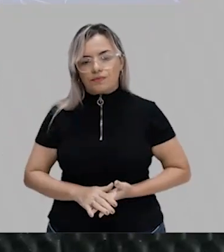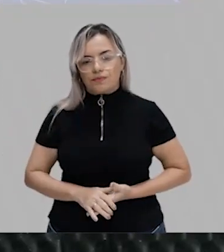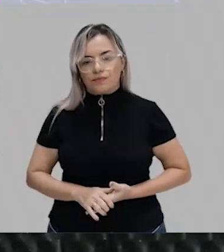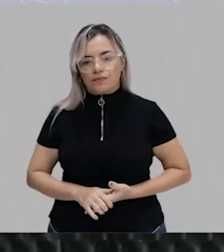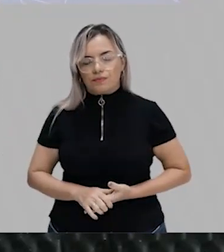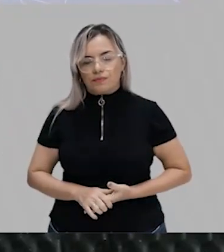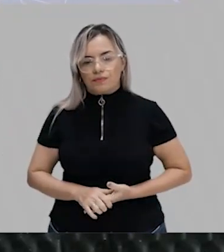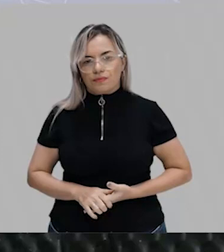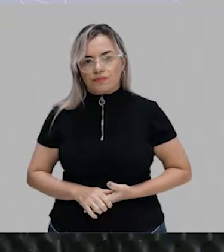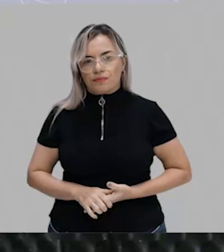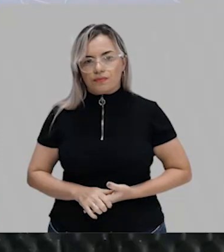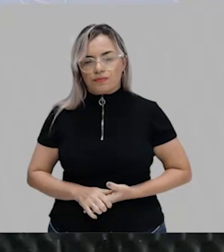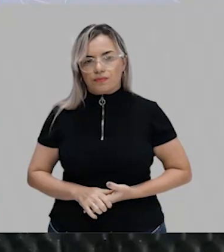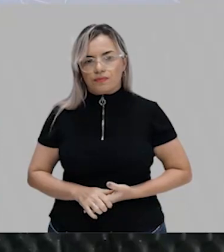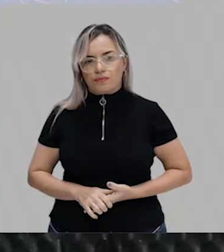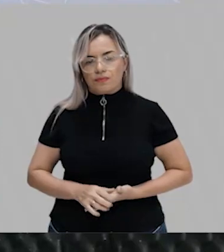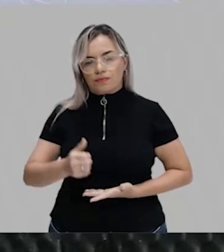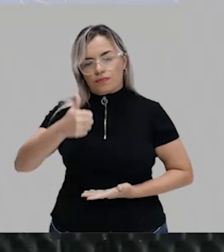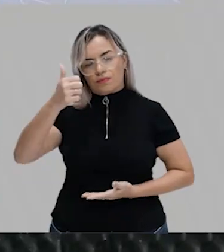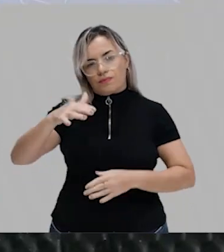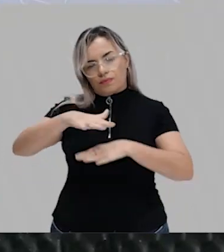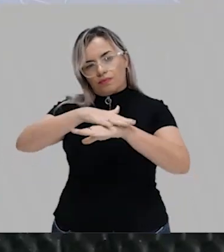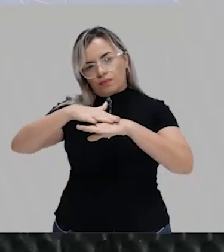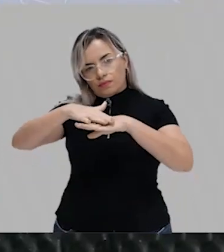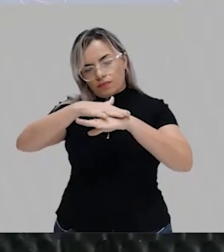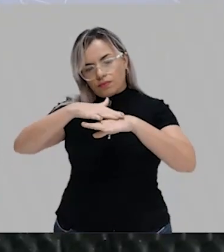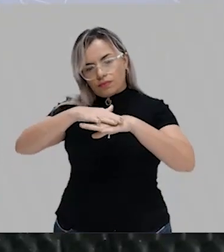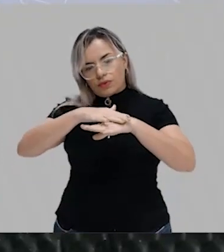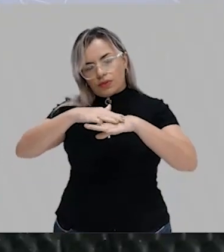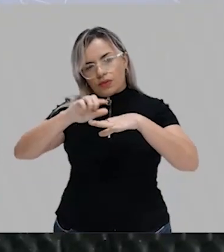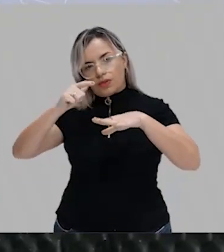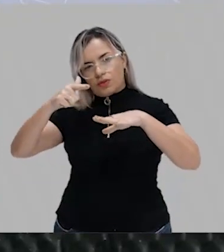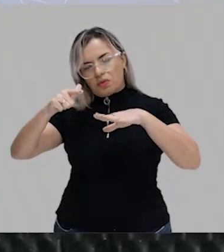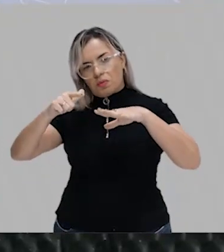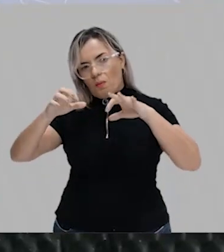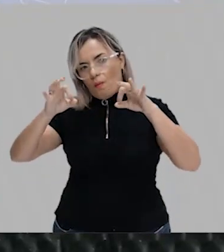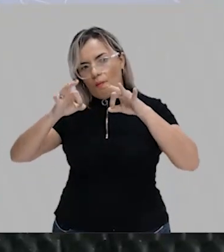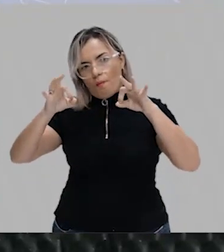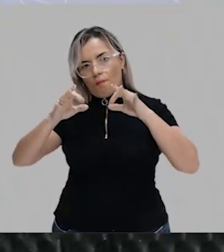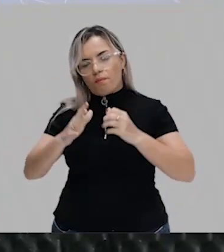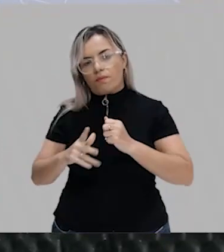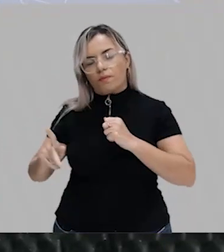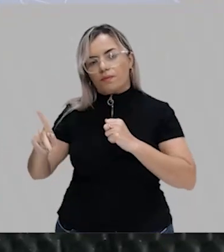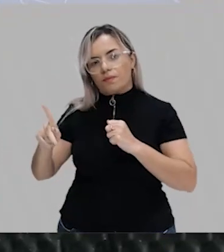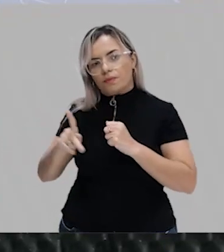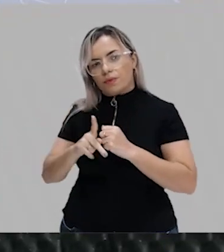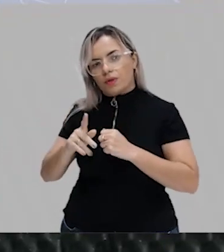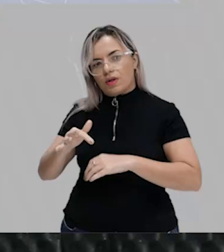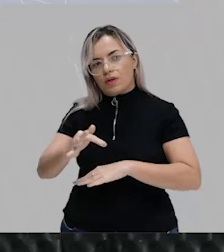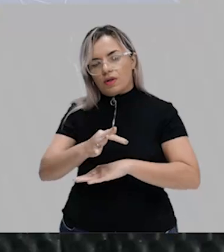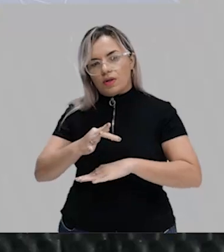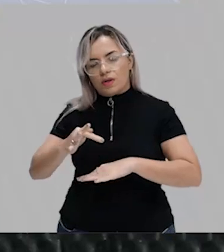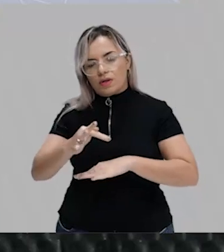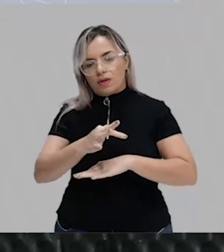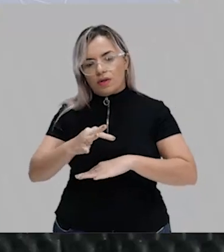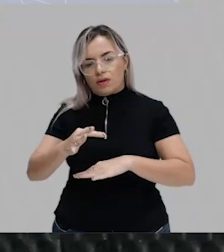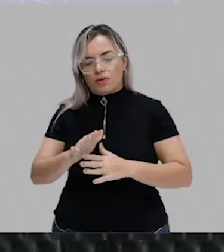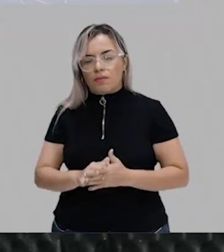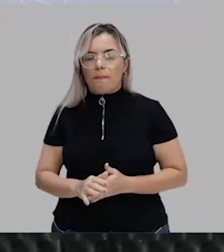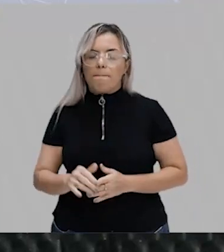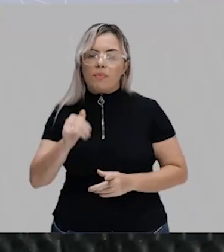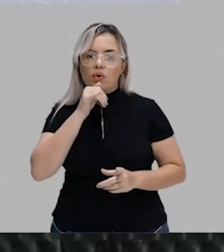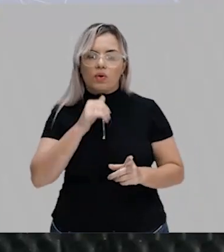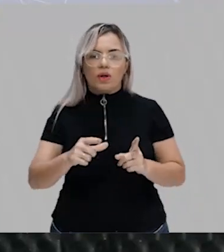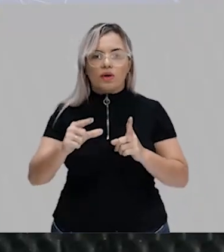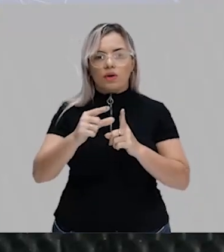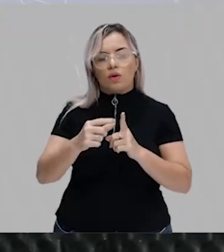primeiro diálogo nenhum pronome que me remeta a uma formalidade, o usted, por exemplo,